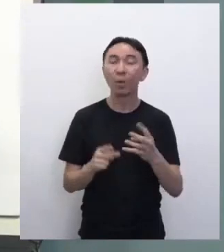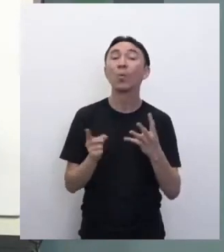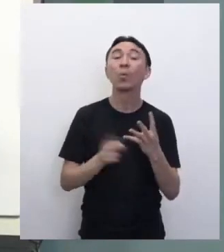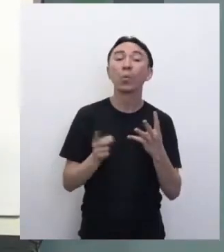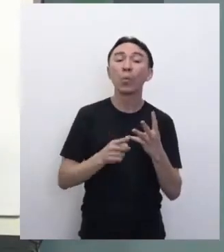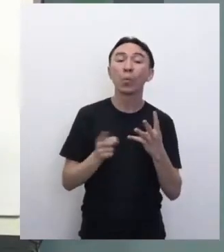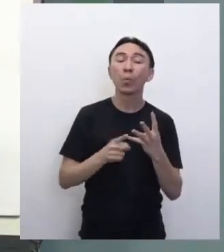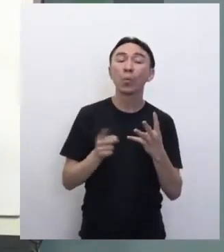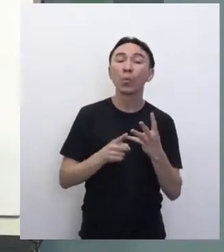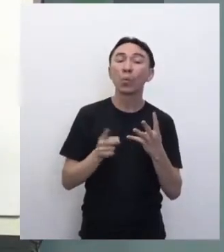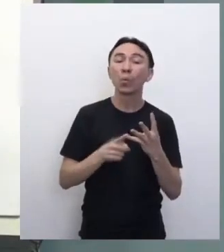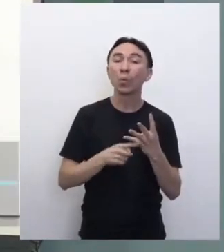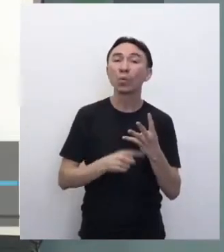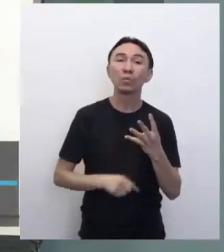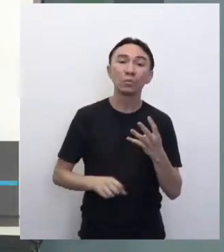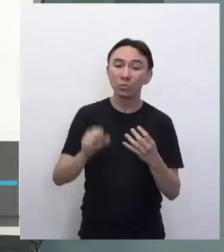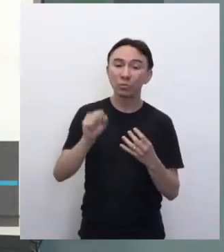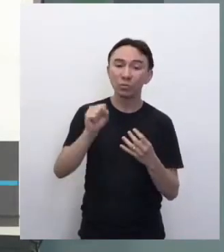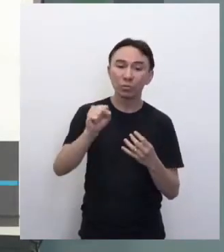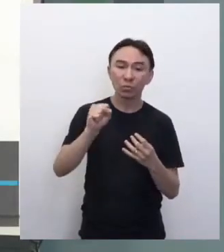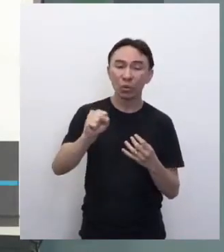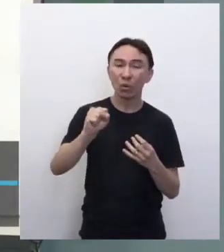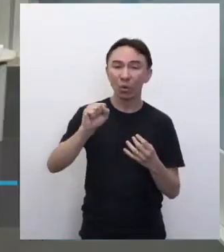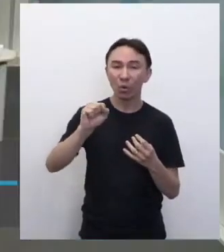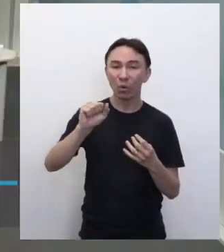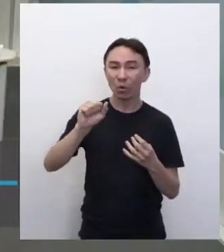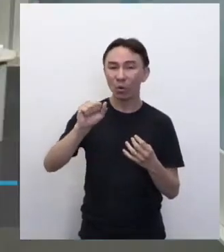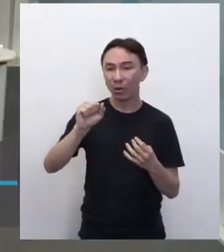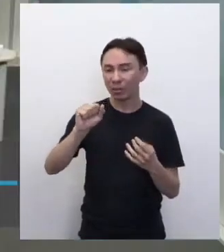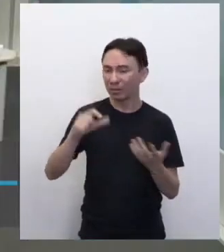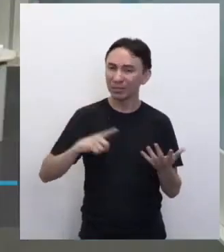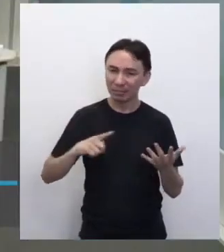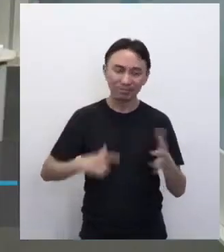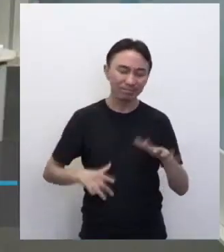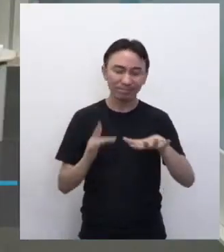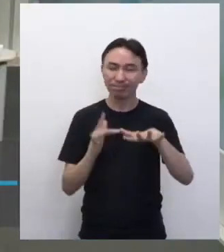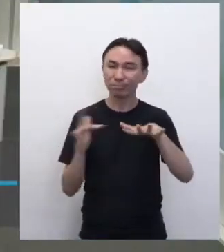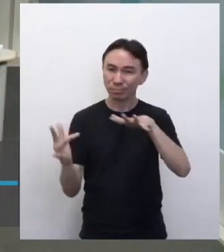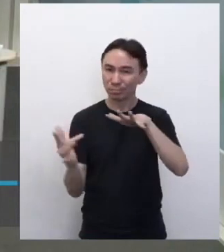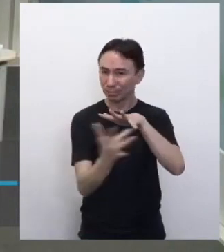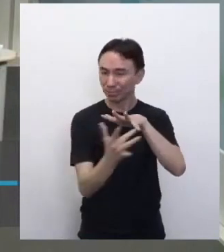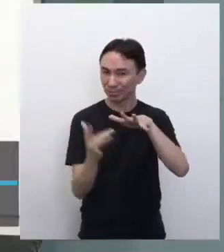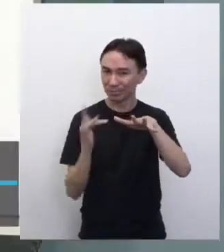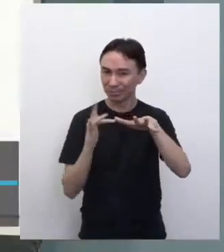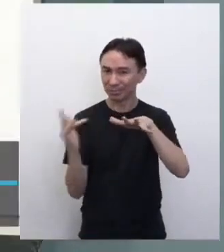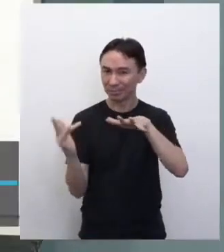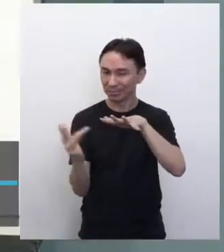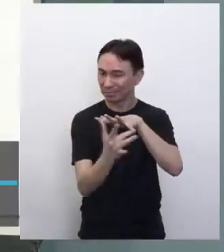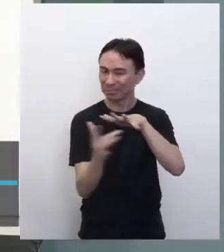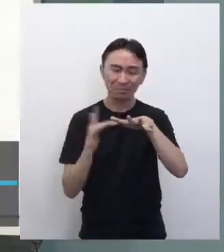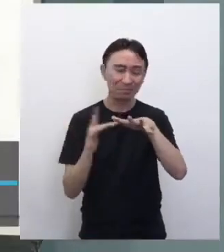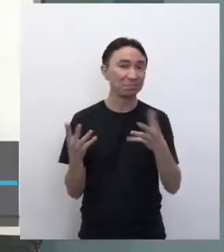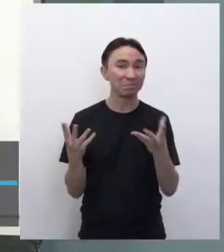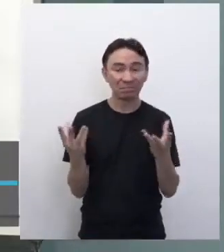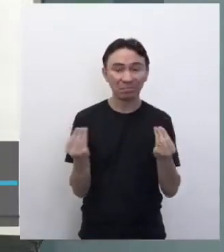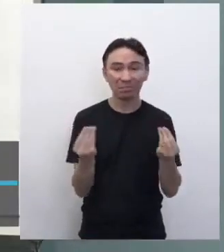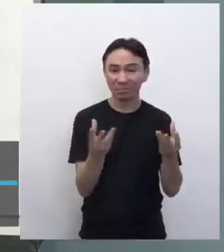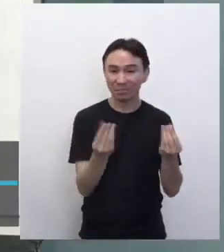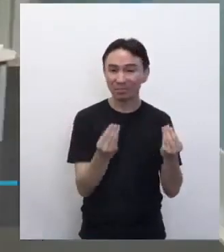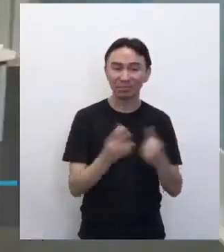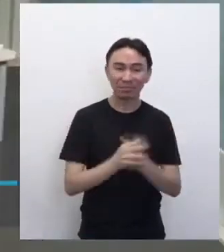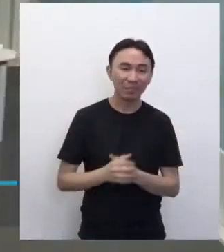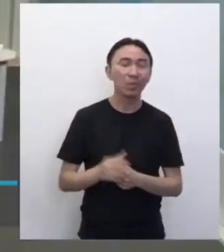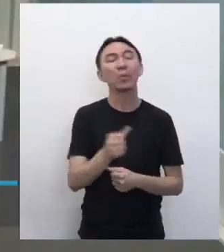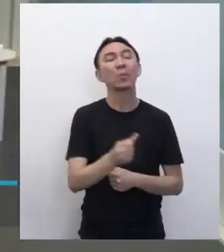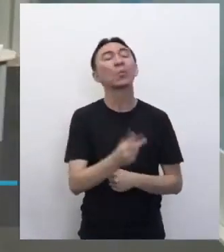hoje em dia, né, Ed? Você tem? Yes, I do. Very good. So, you have social media, right? So, which ones?